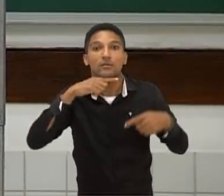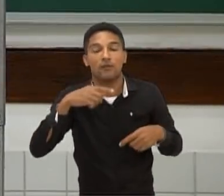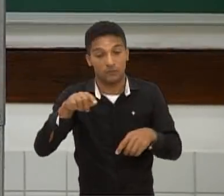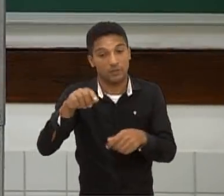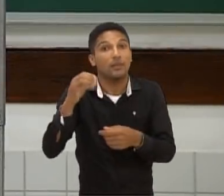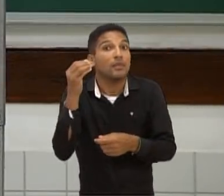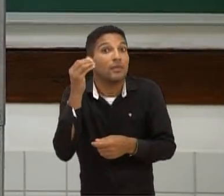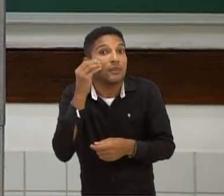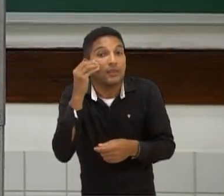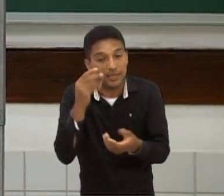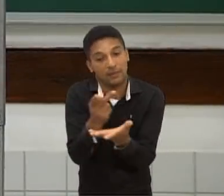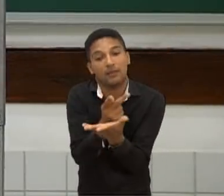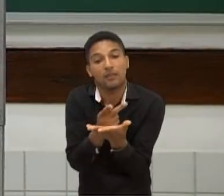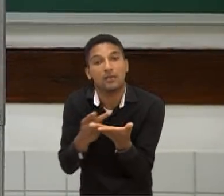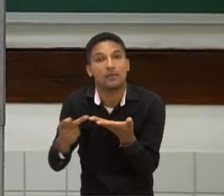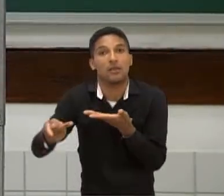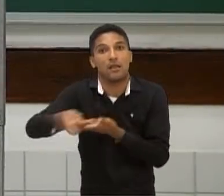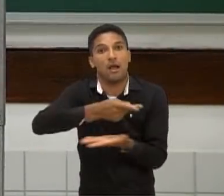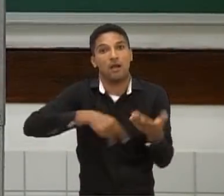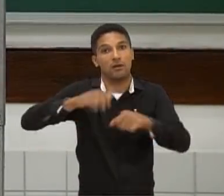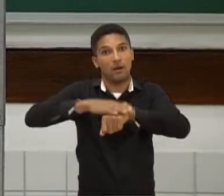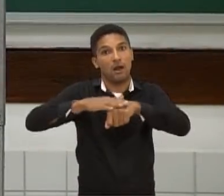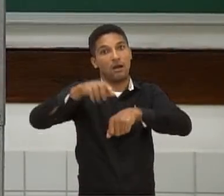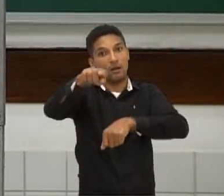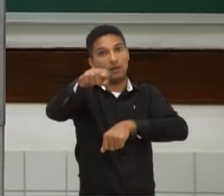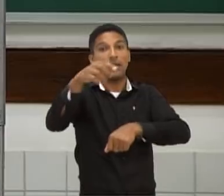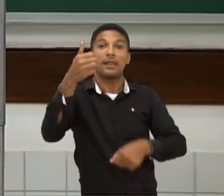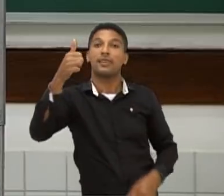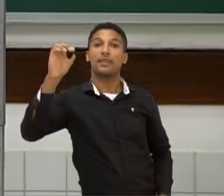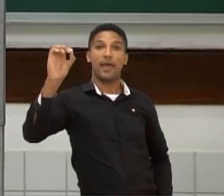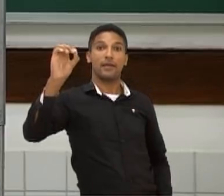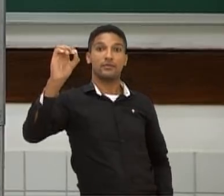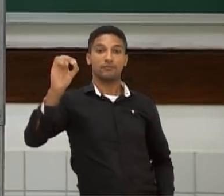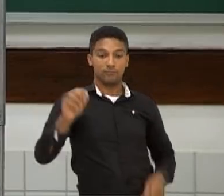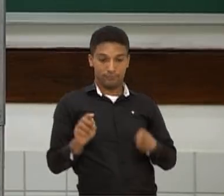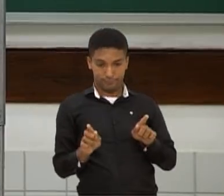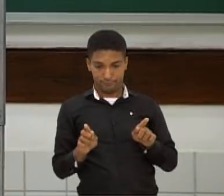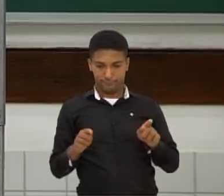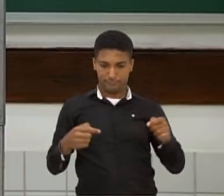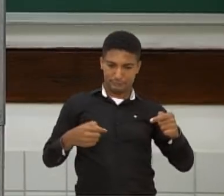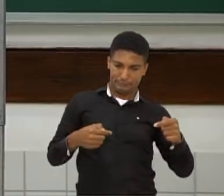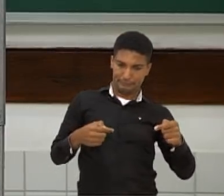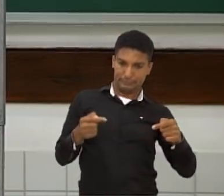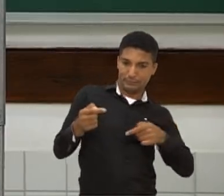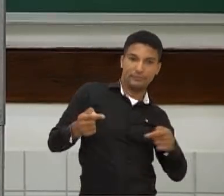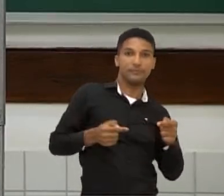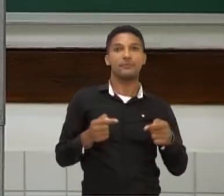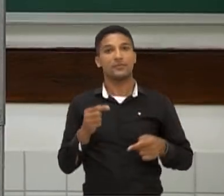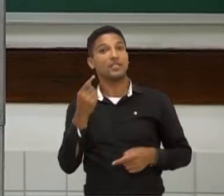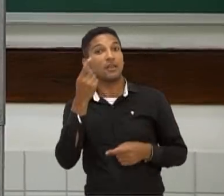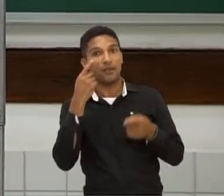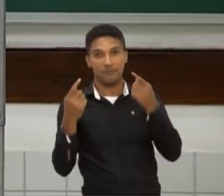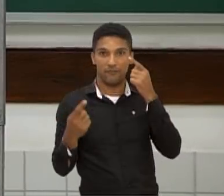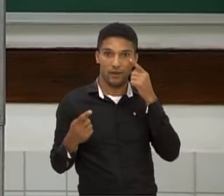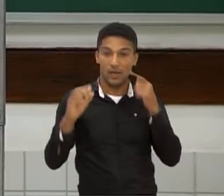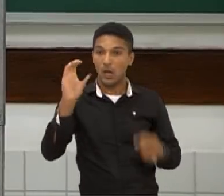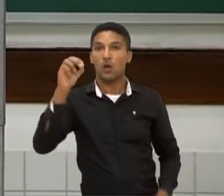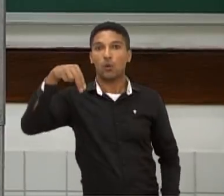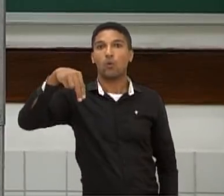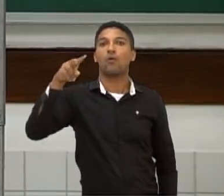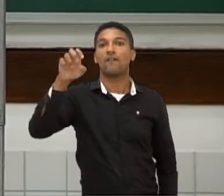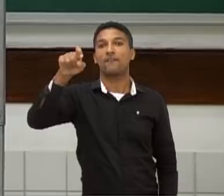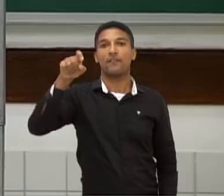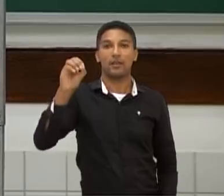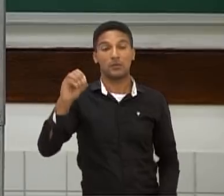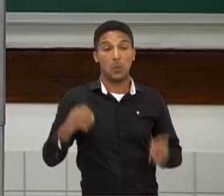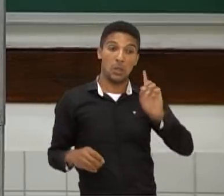vértices, eu tenho 10 ladinhos. Tenta desenhar ele e tenta ver se ele é convexo ou não convexo. Aí a gente volta a conversar aqui,